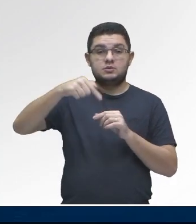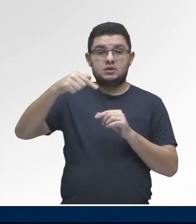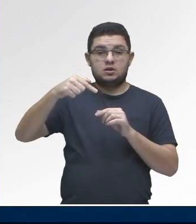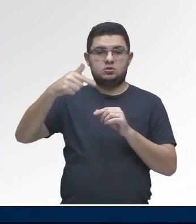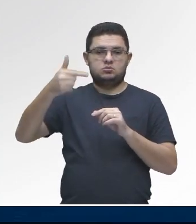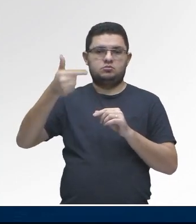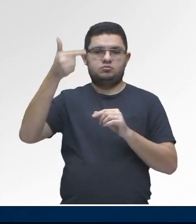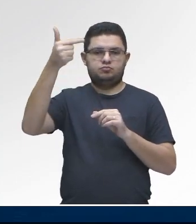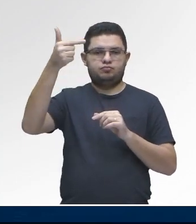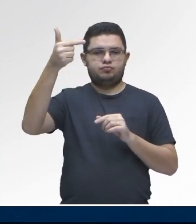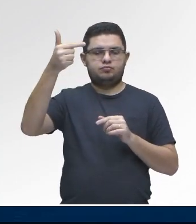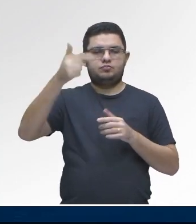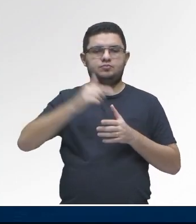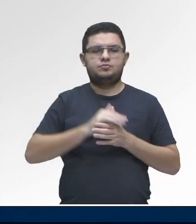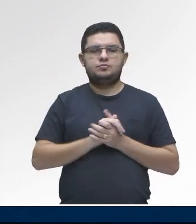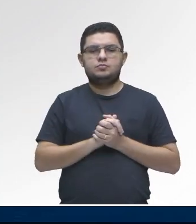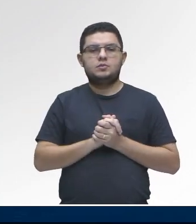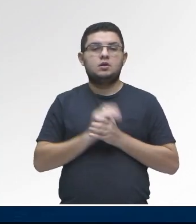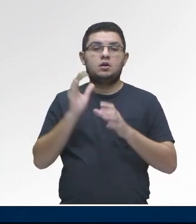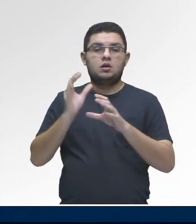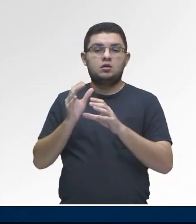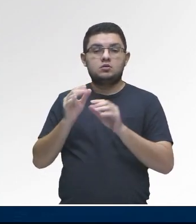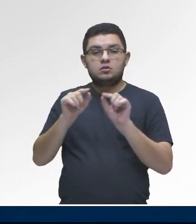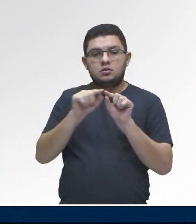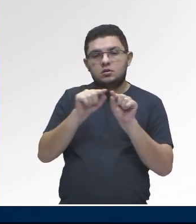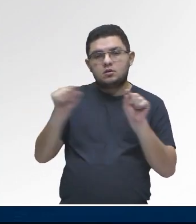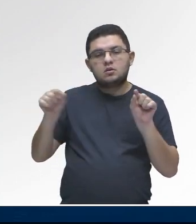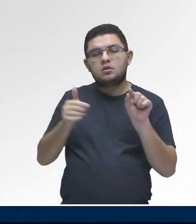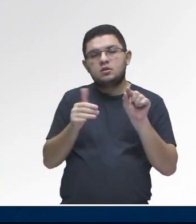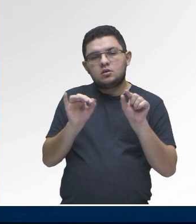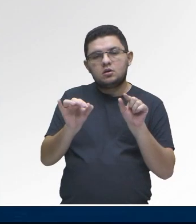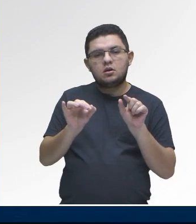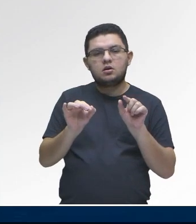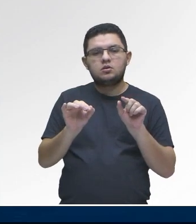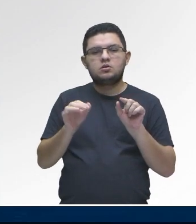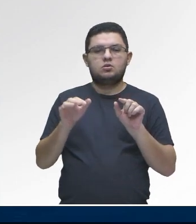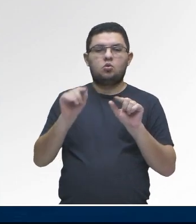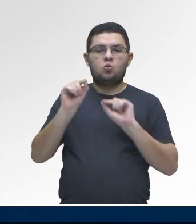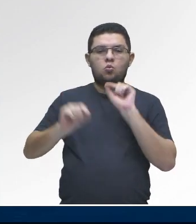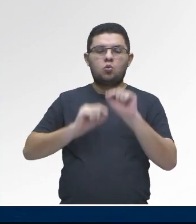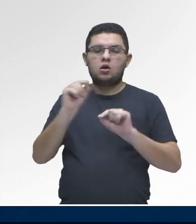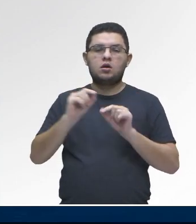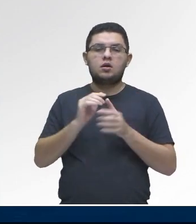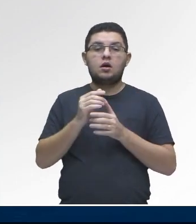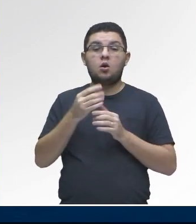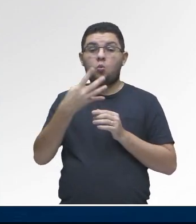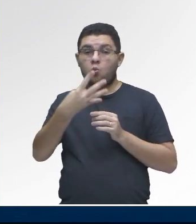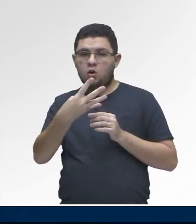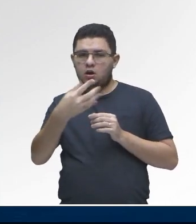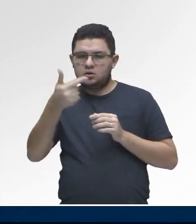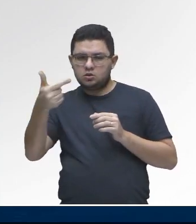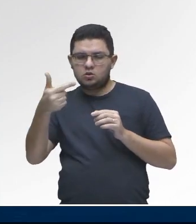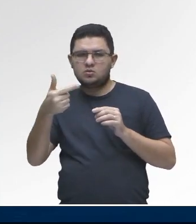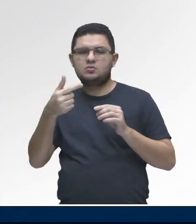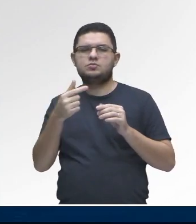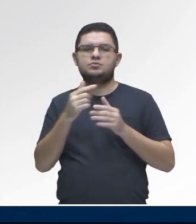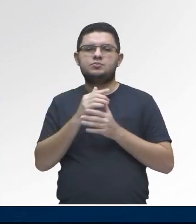4,2, que é a resposta dessa questão, não